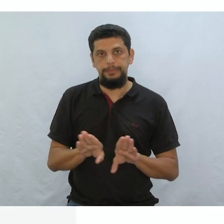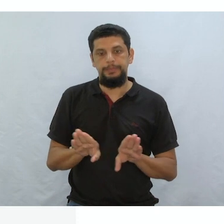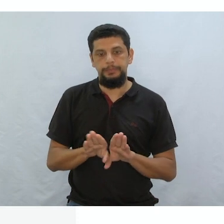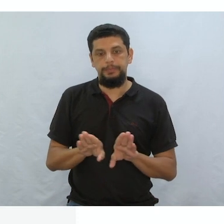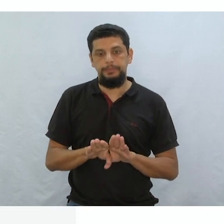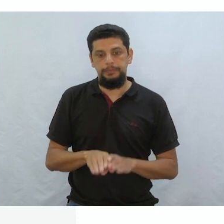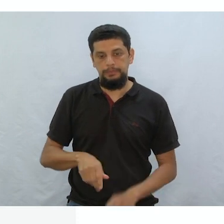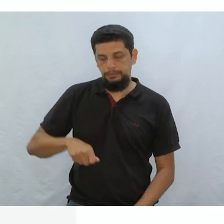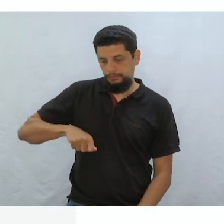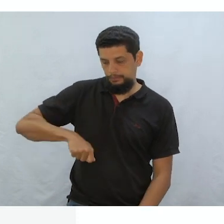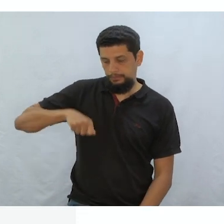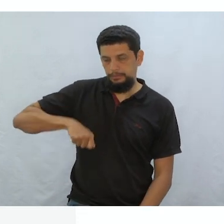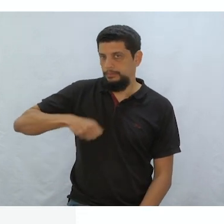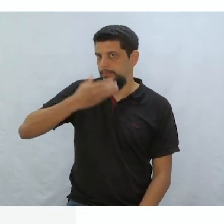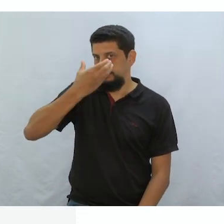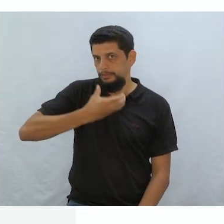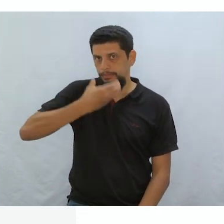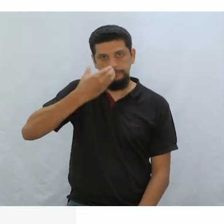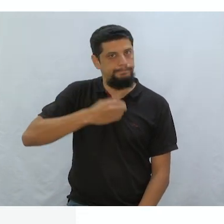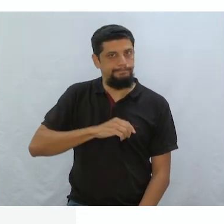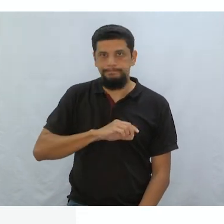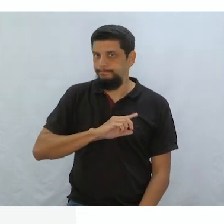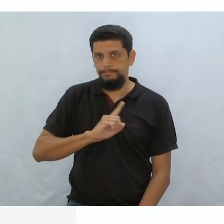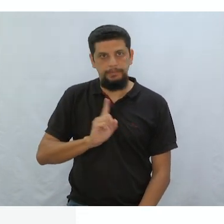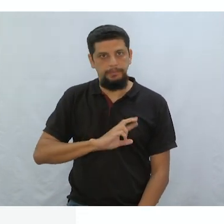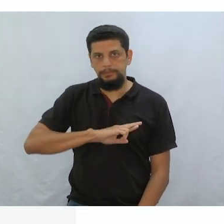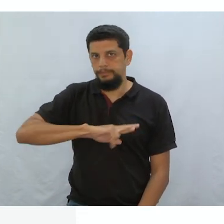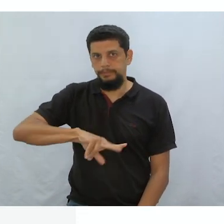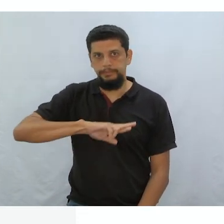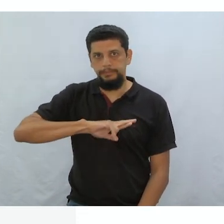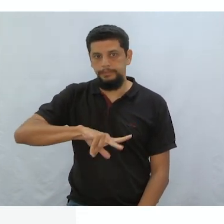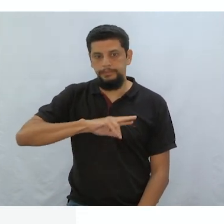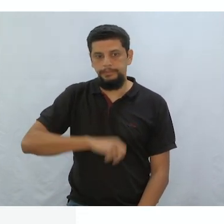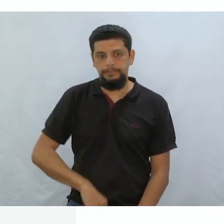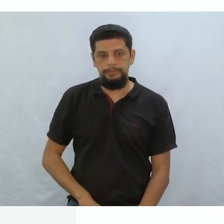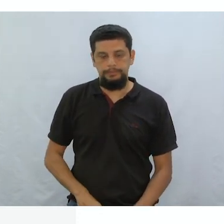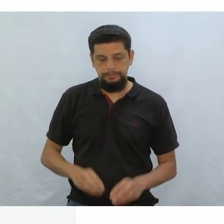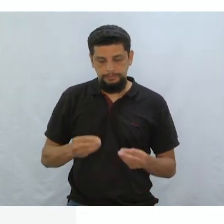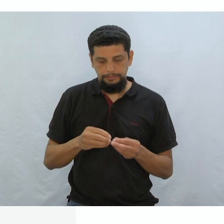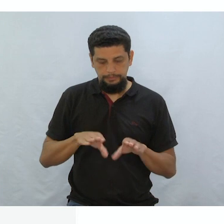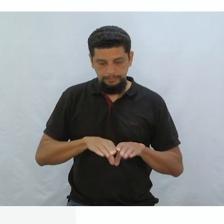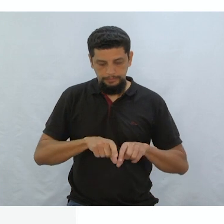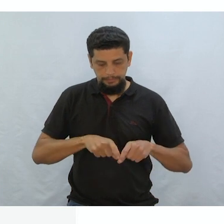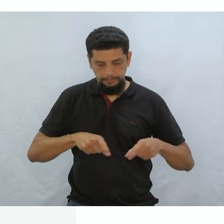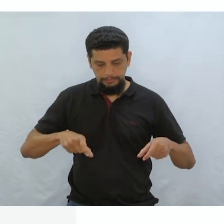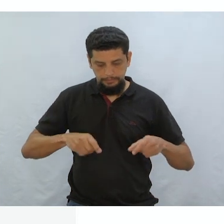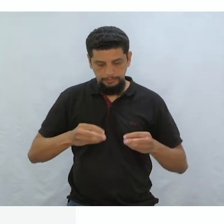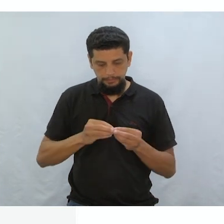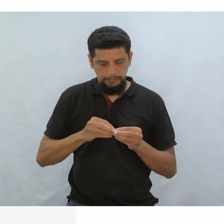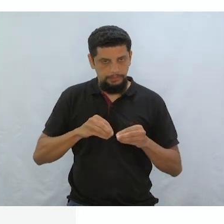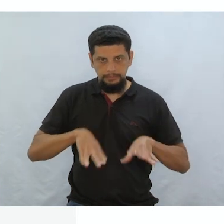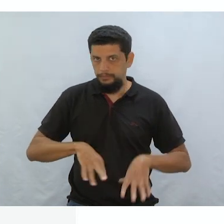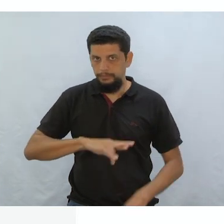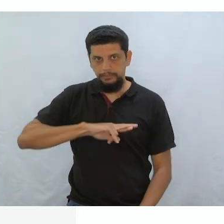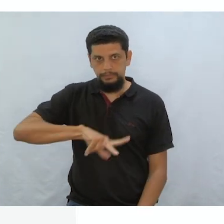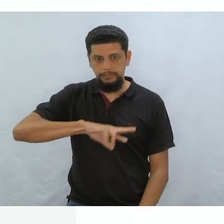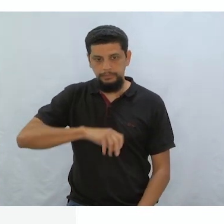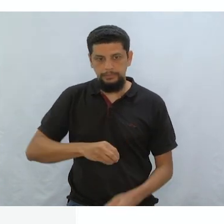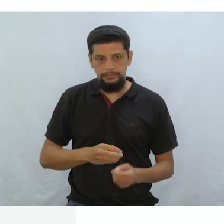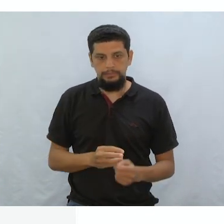também. A cesta de maçãs também não. A caixinha de ovos também